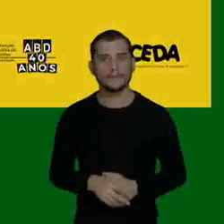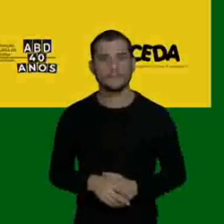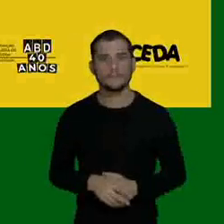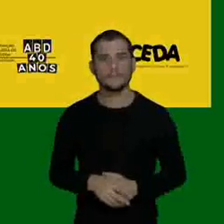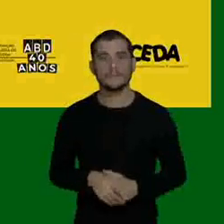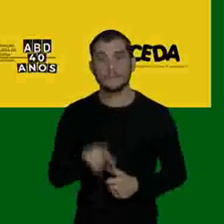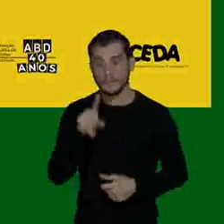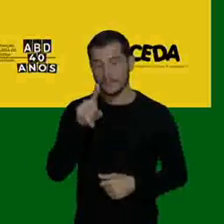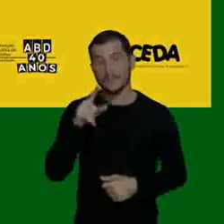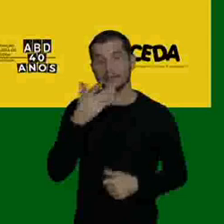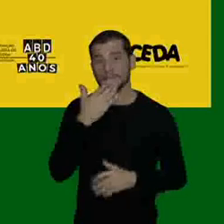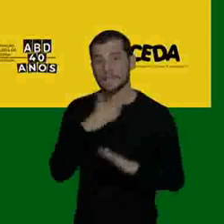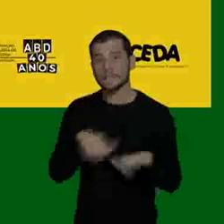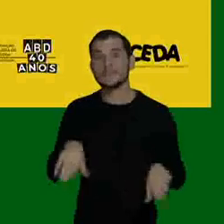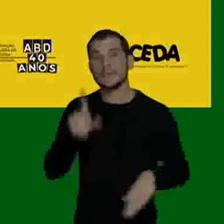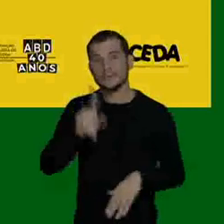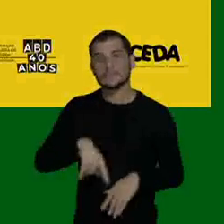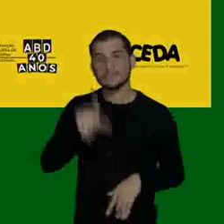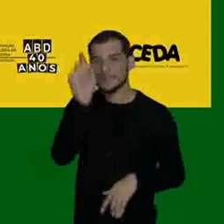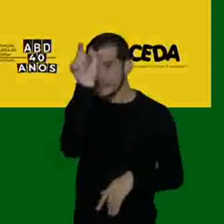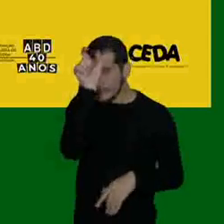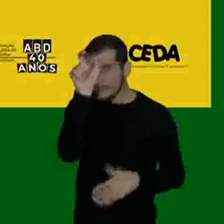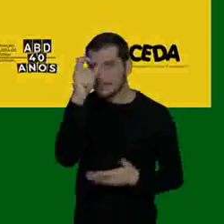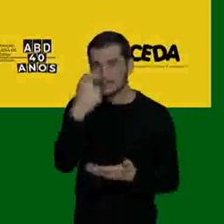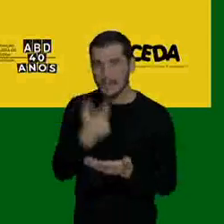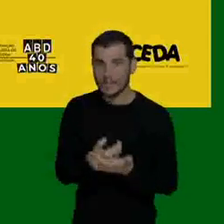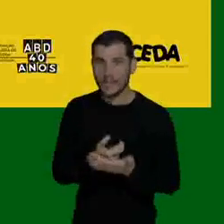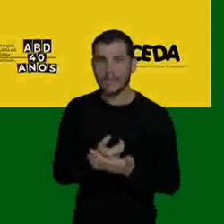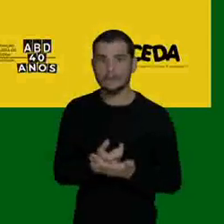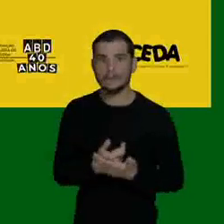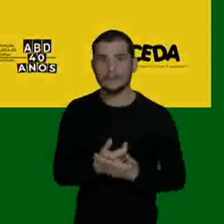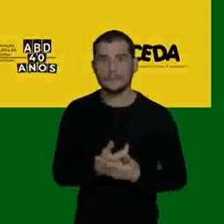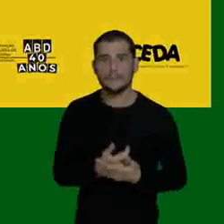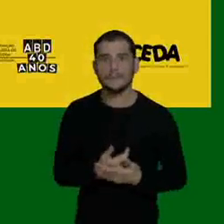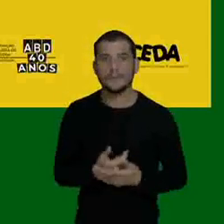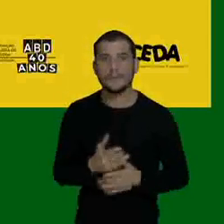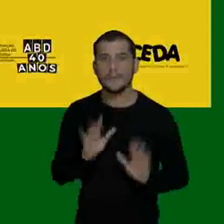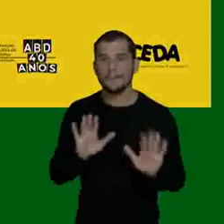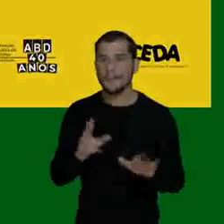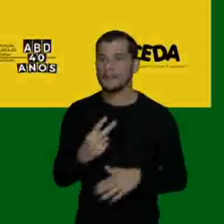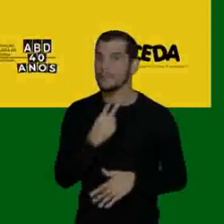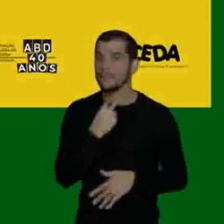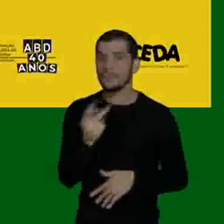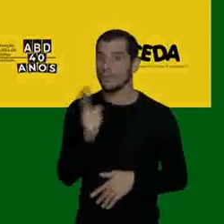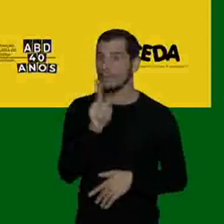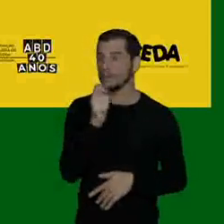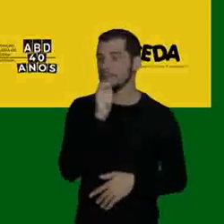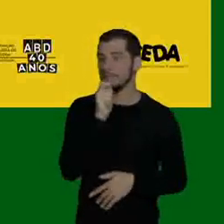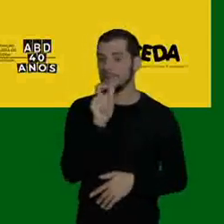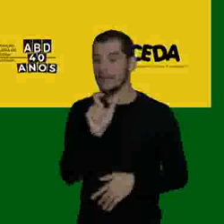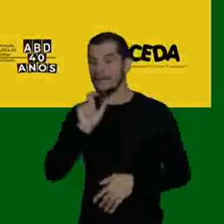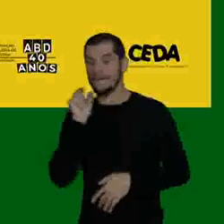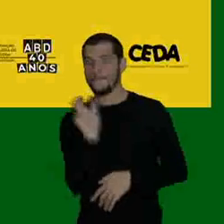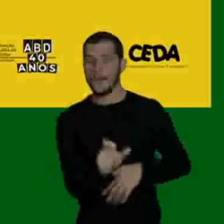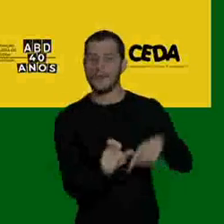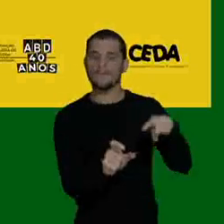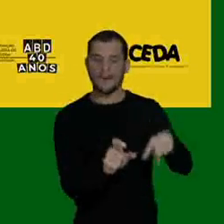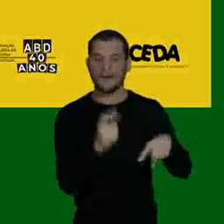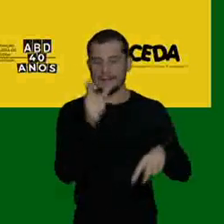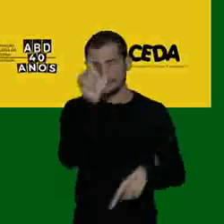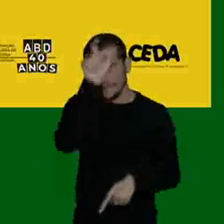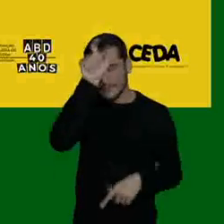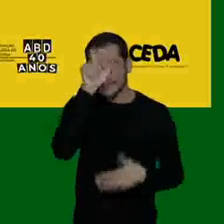ela também é disléxica que a gente não pode falar que ela uma criança que temha dislexia ainda mesmo a gente que tá